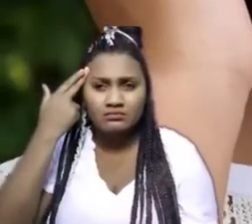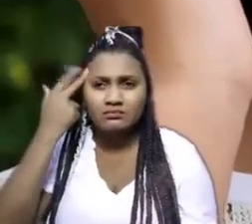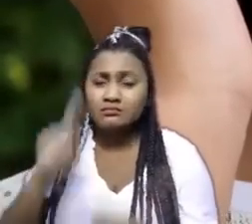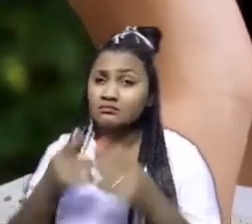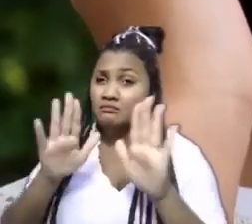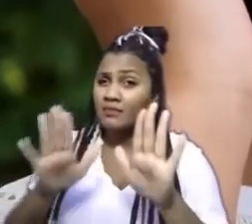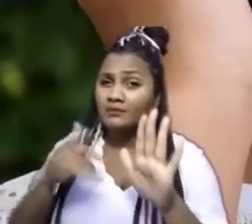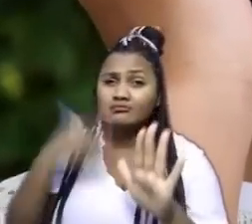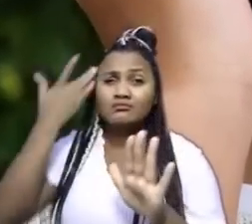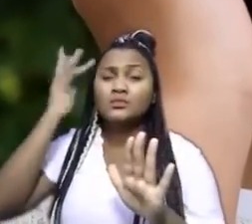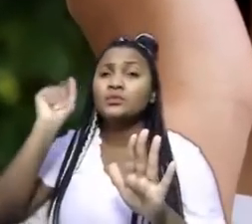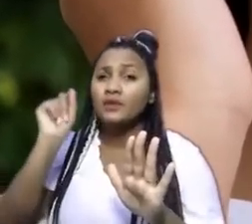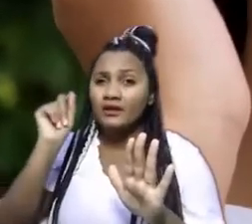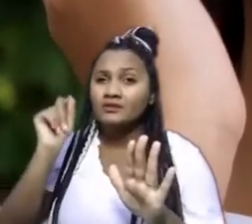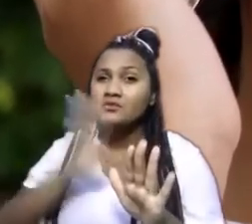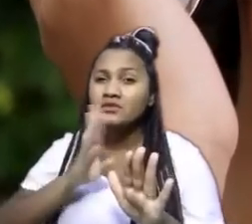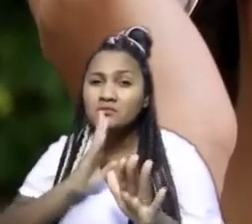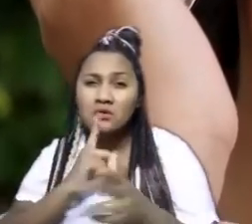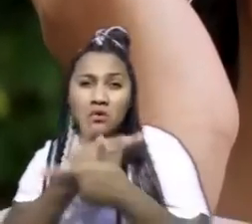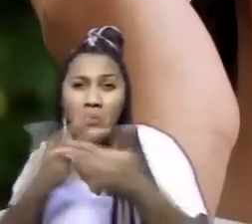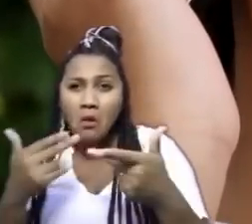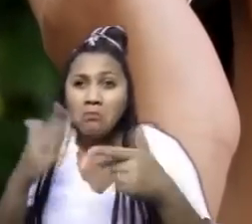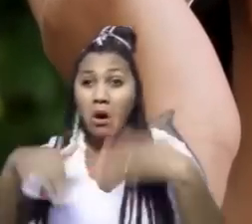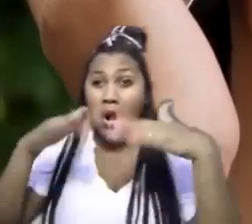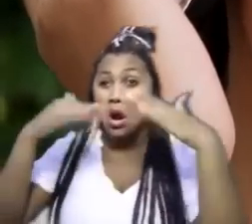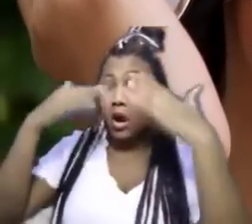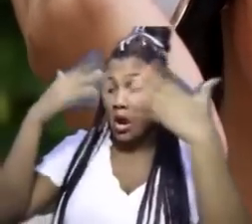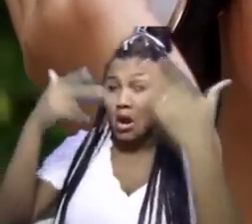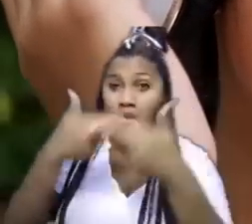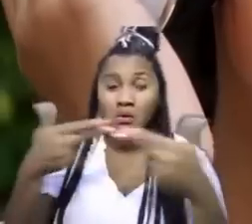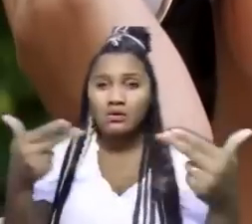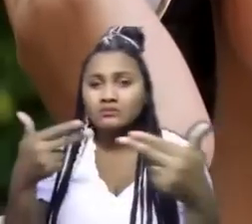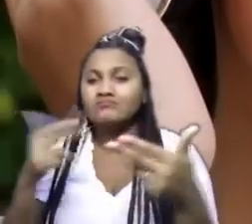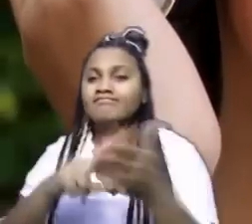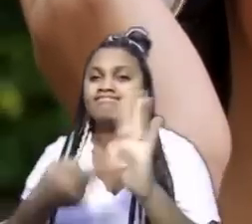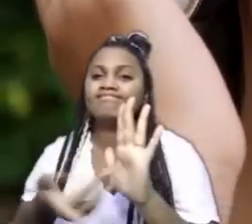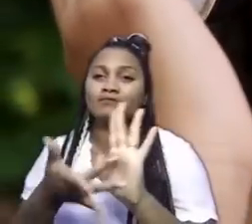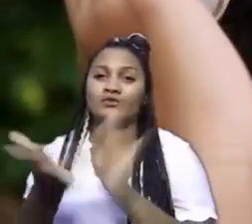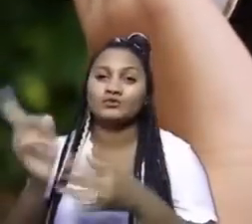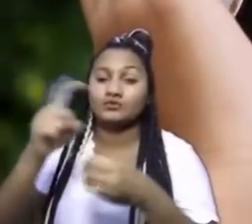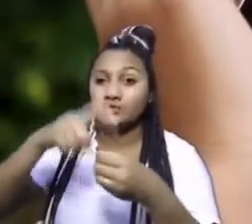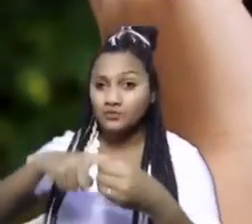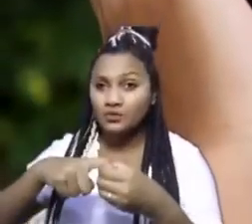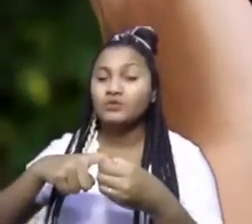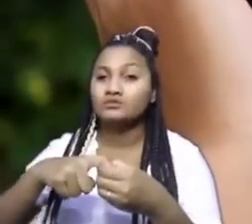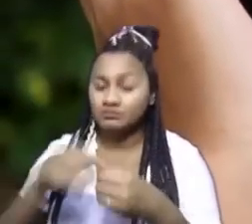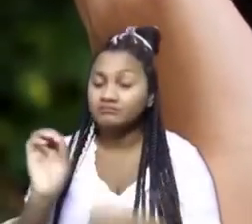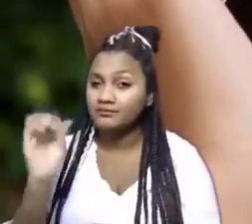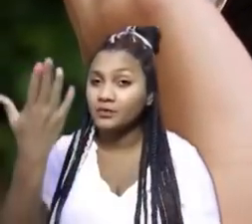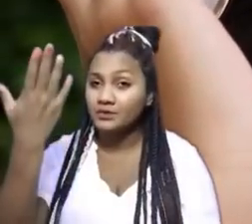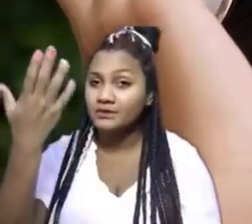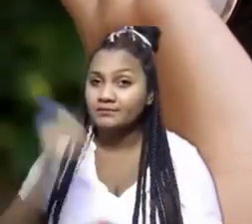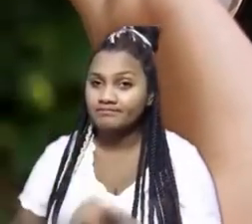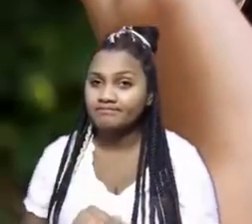gente sabe é que essa multiplicação de conhecimento é um dos sinais mais claros de que a vinda de Jesus está próxima a